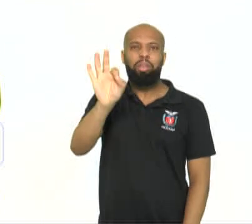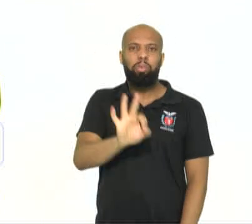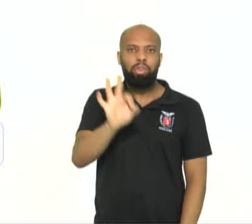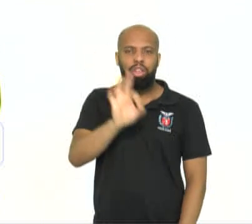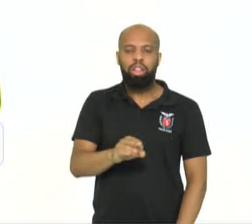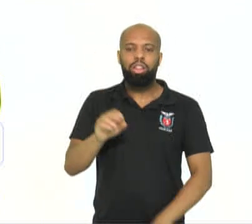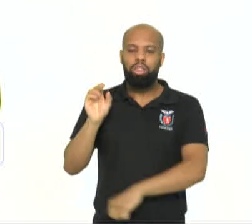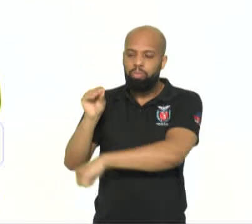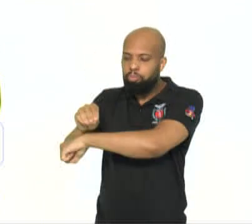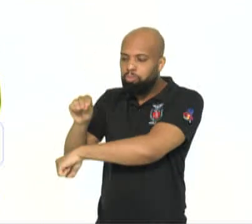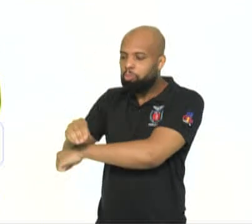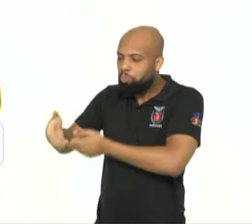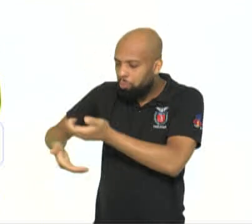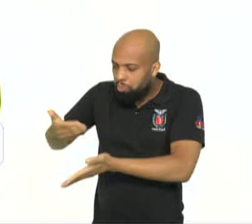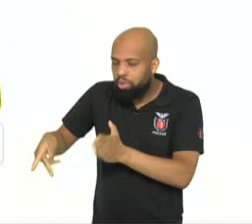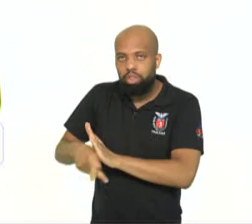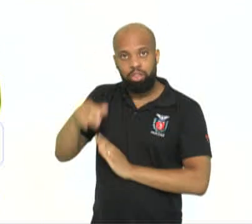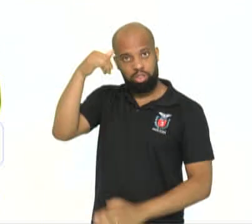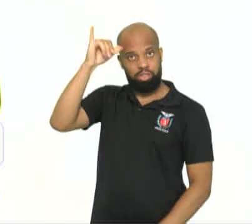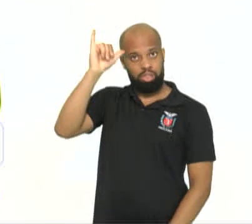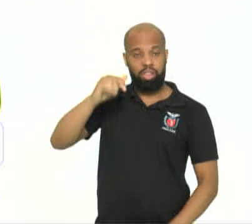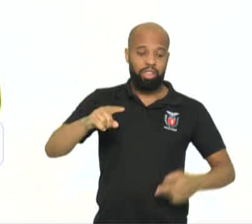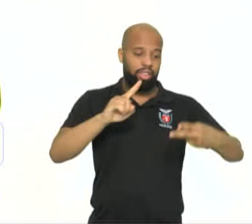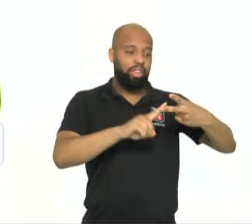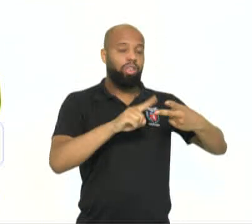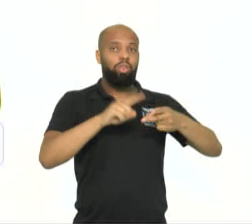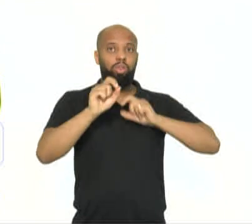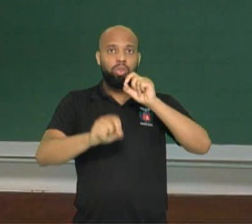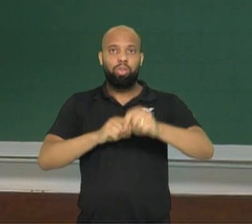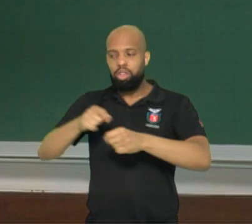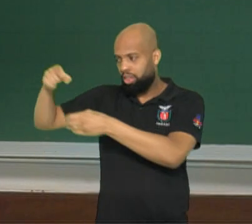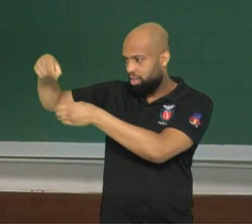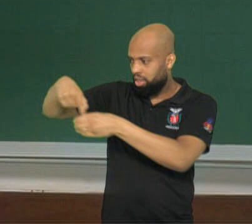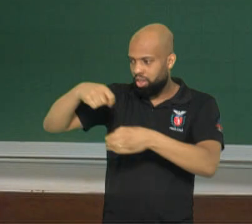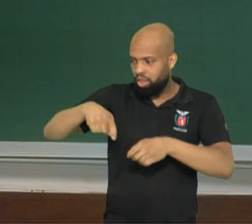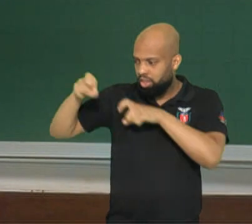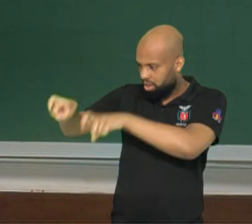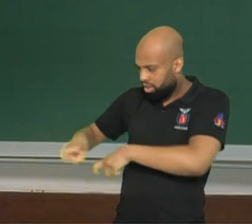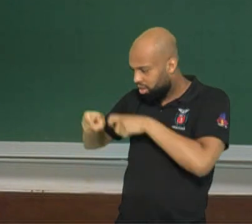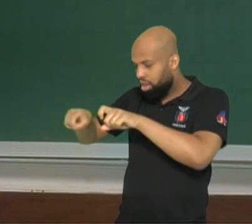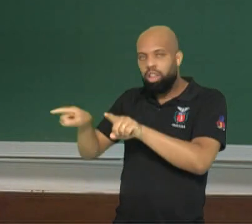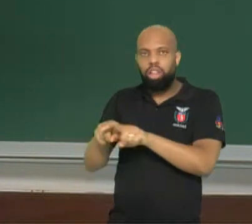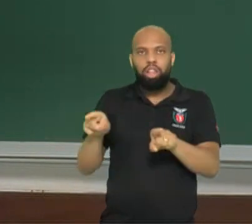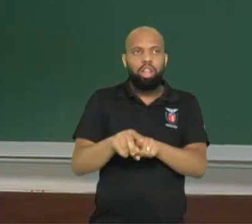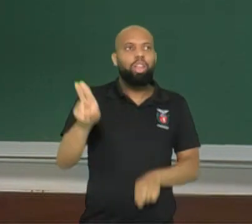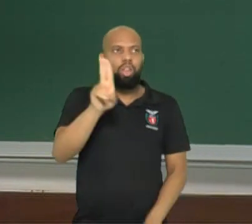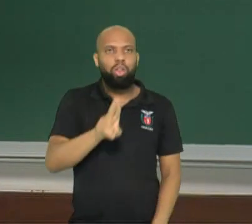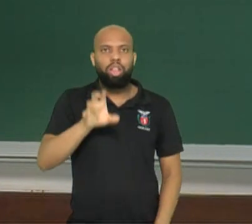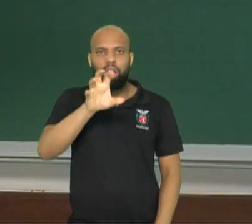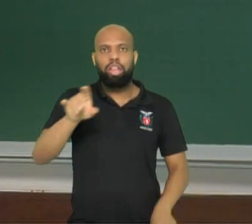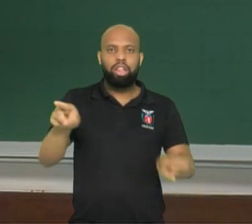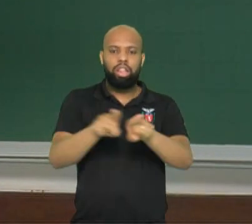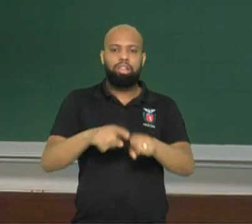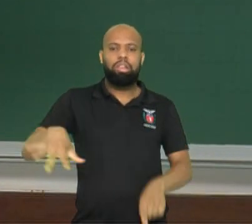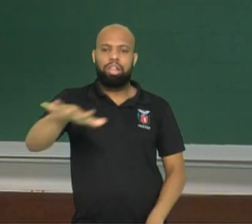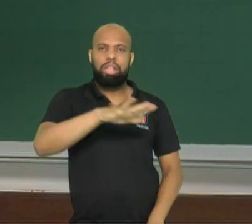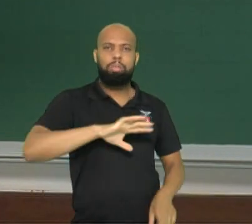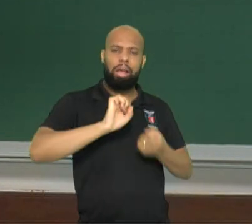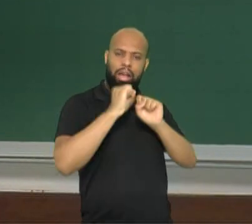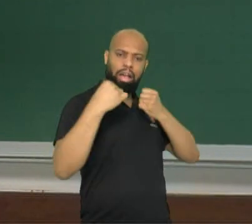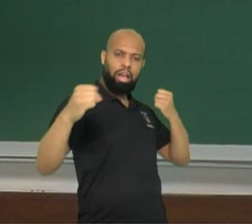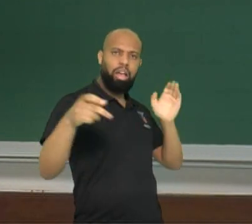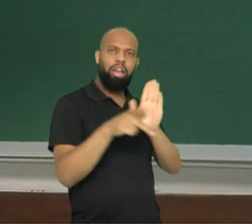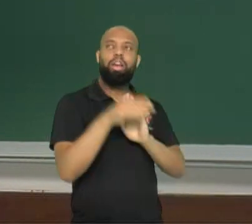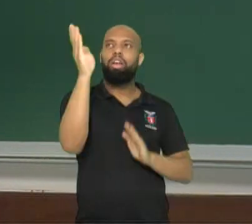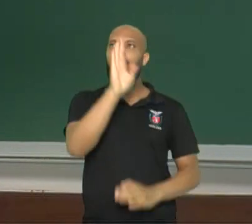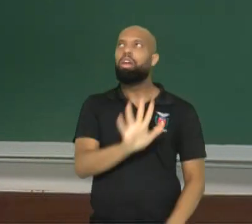gado, principalmente. Segundo lugar, fica a agricultura, né, que também usa bastante espaço, bastante território